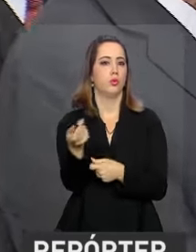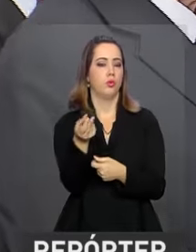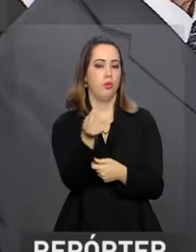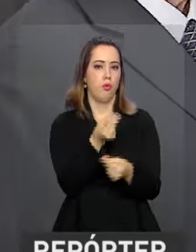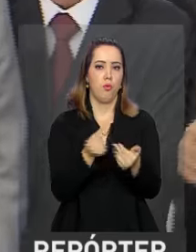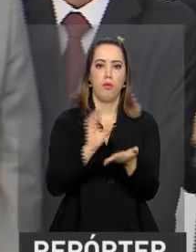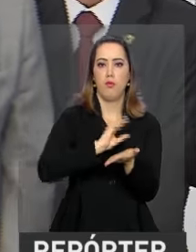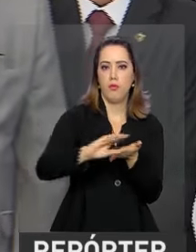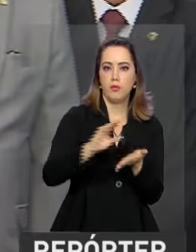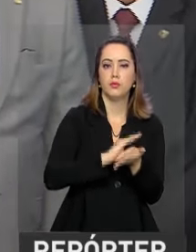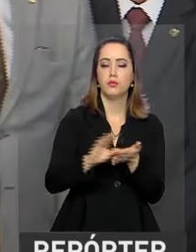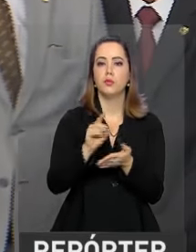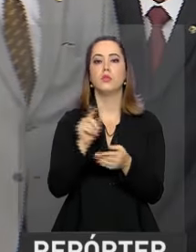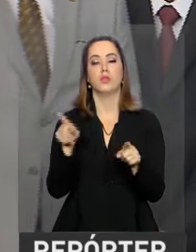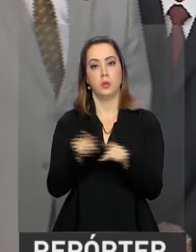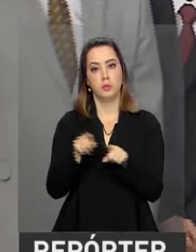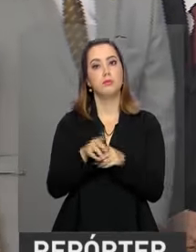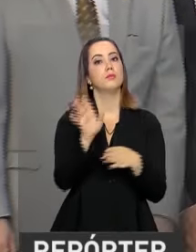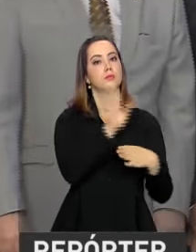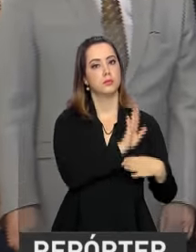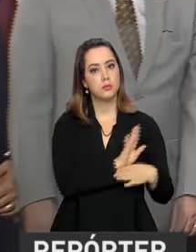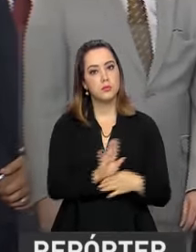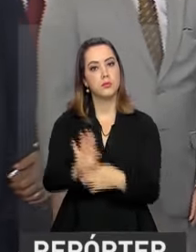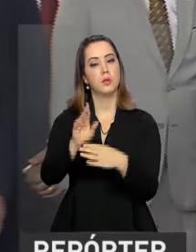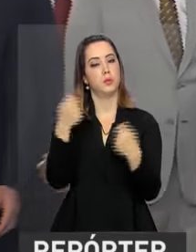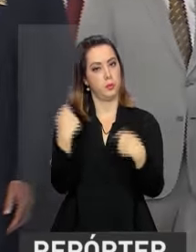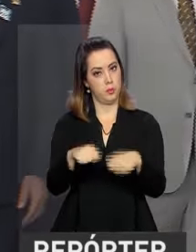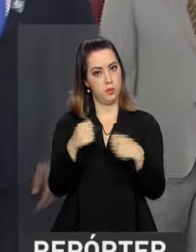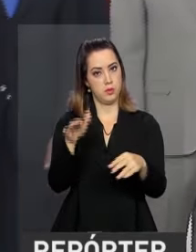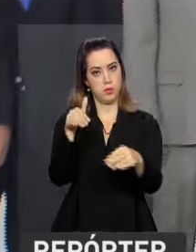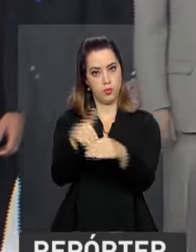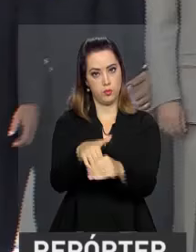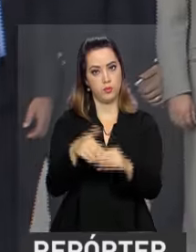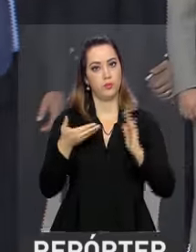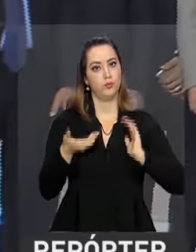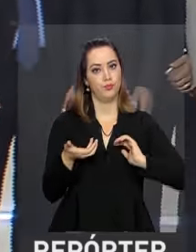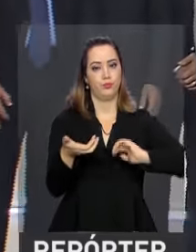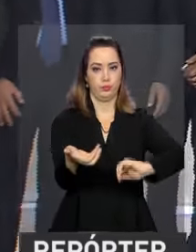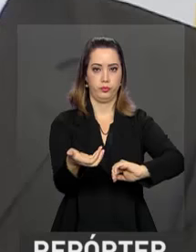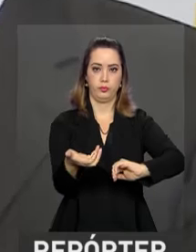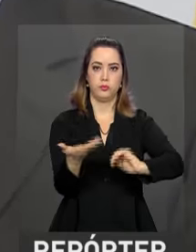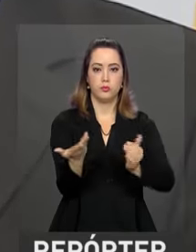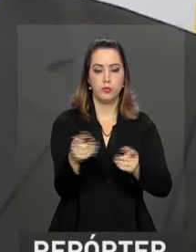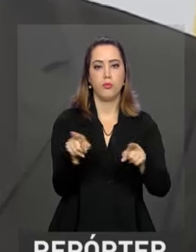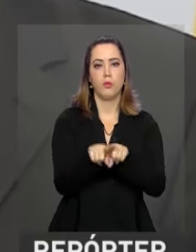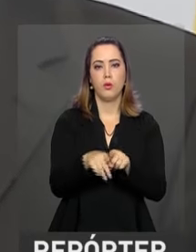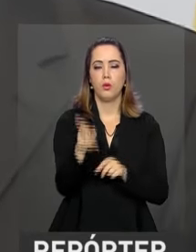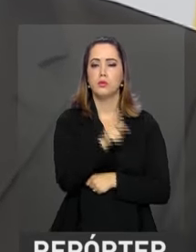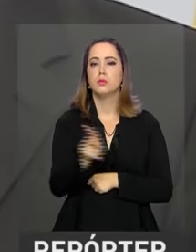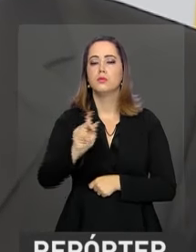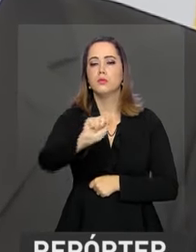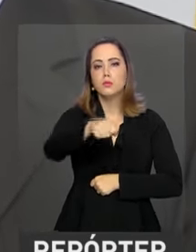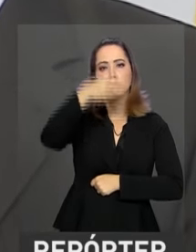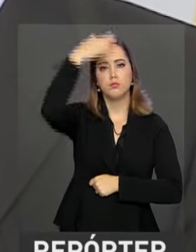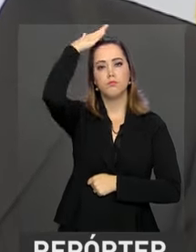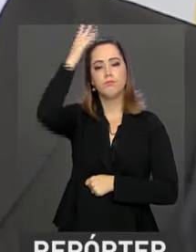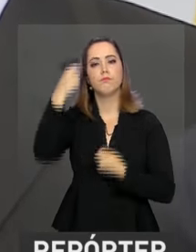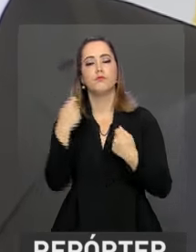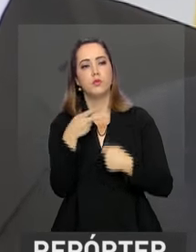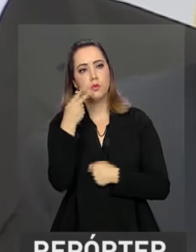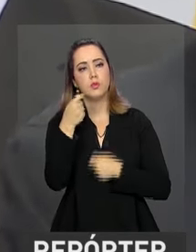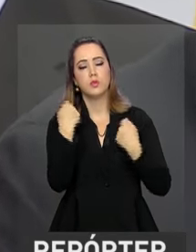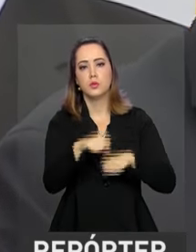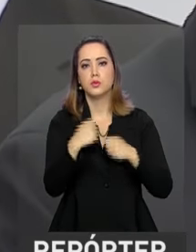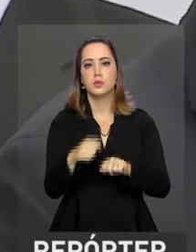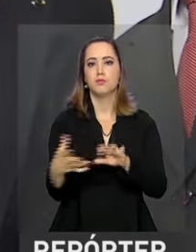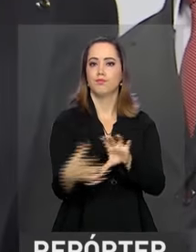contas municipais e apoio em relação aos assuntos que aguardam decisões do Congresso Nacional. Michel Temer defendeu a revisão do